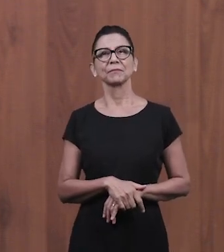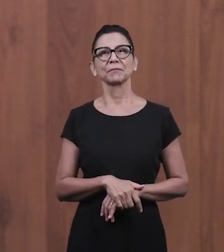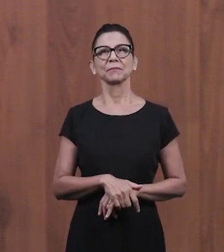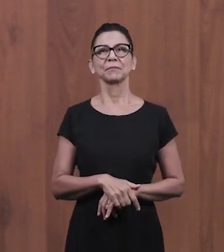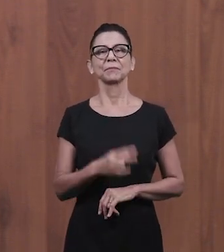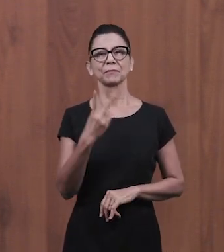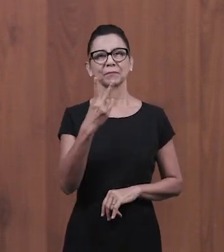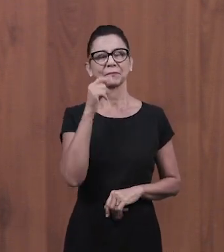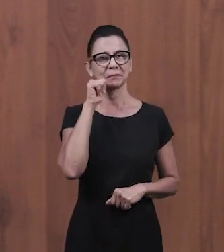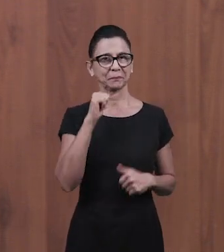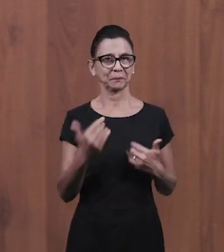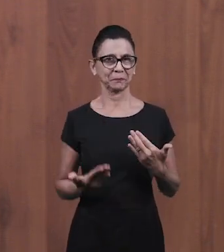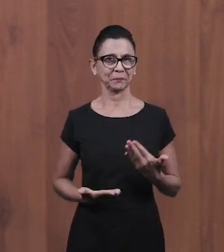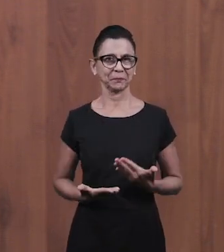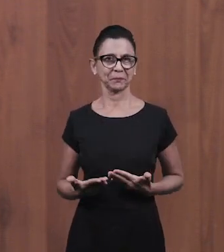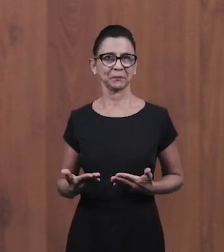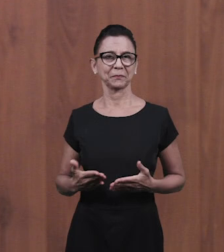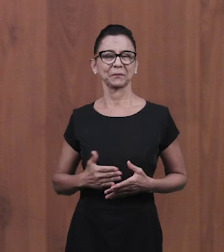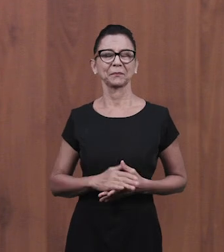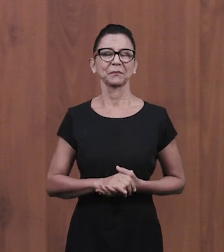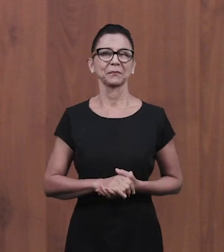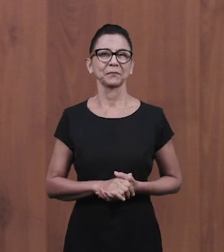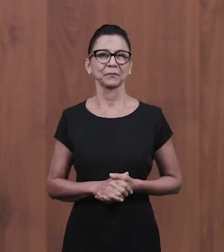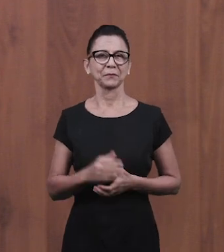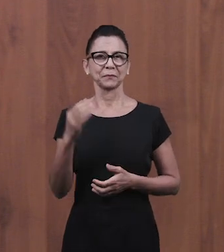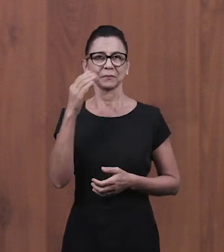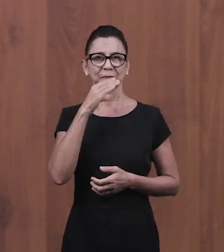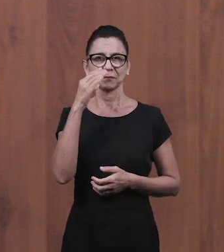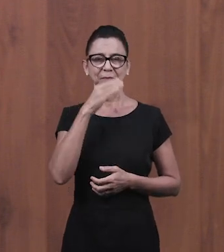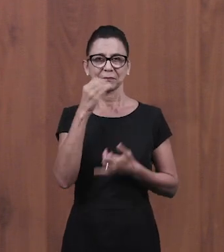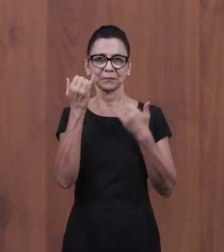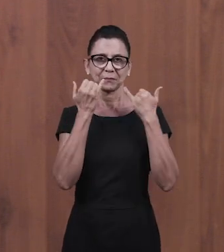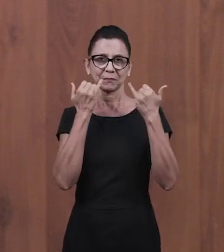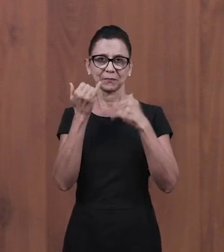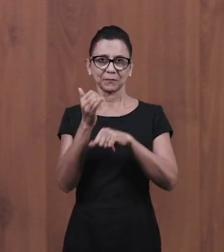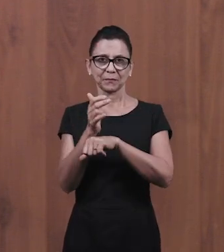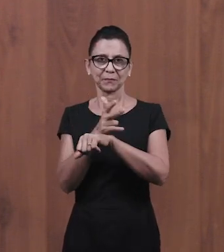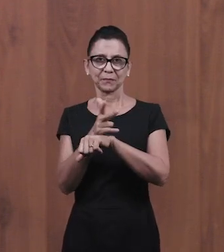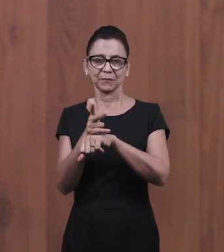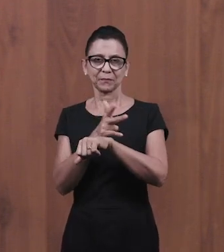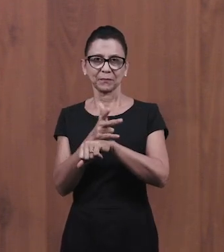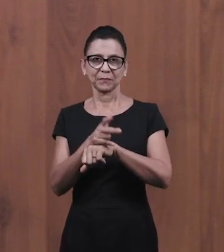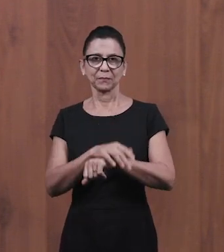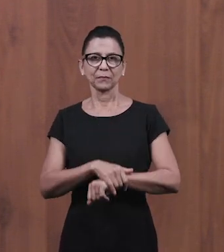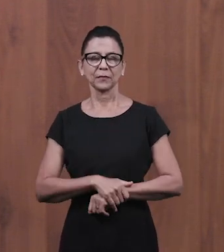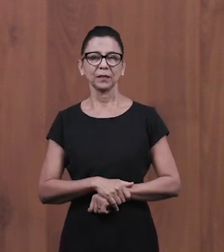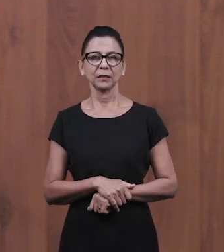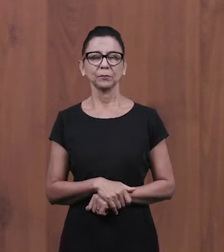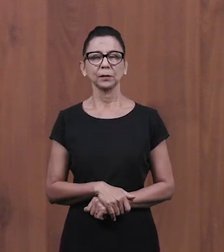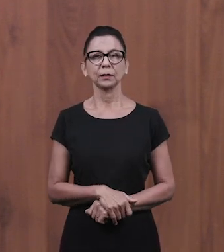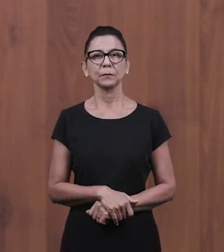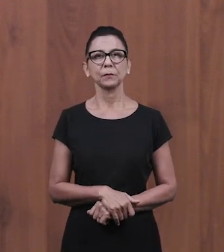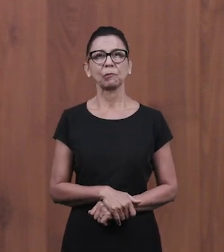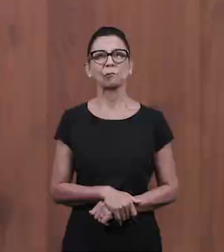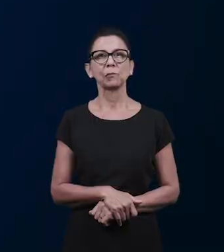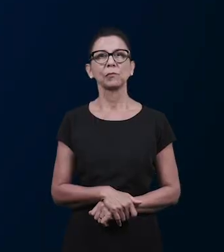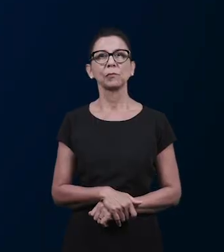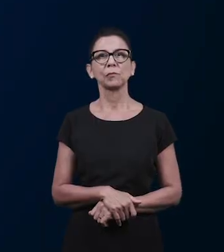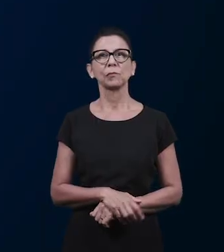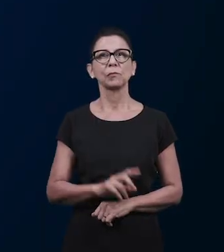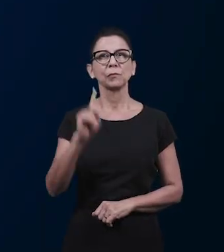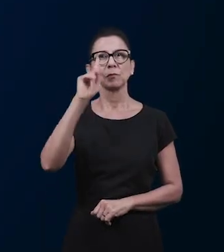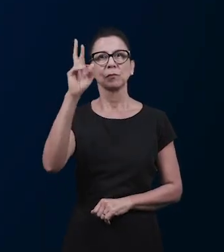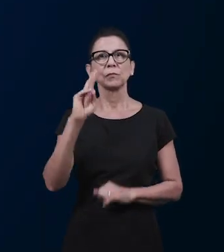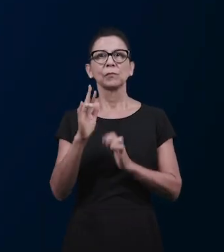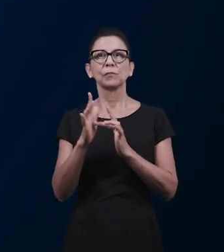irmã Yanilkes, que vão trazer aqui uma pequena informação para os irmãos nesse pequeno vídeo de menos de 30 segundos. Para